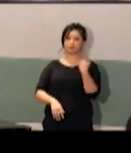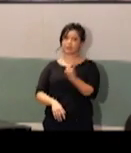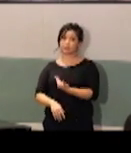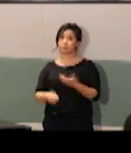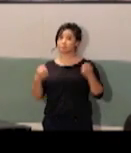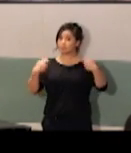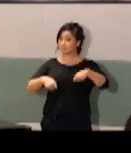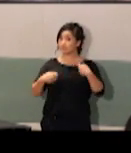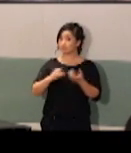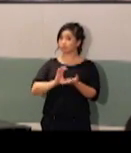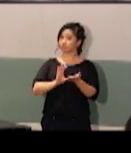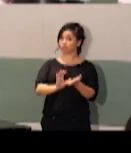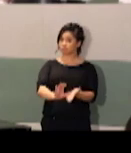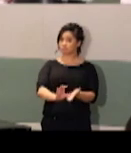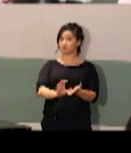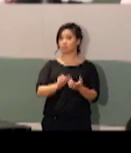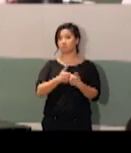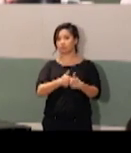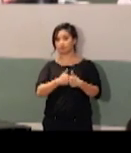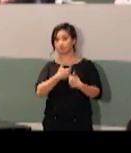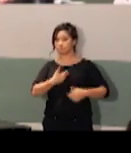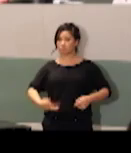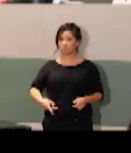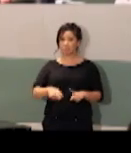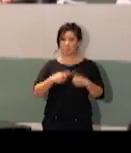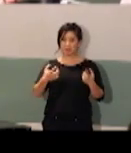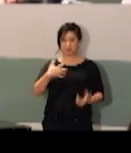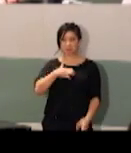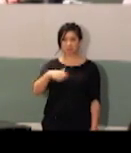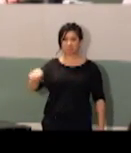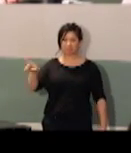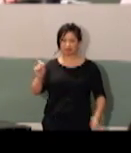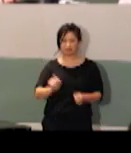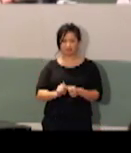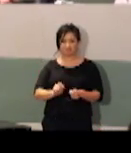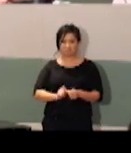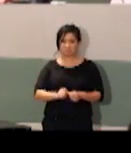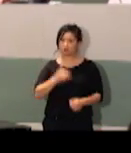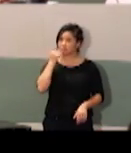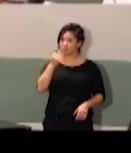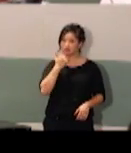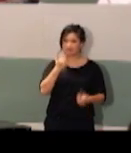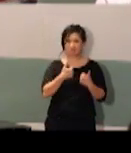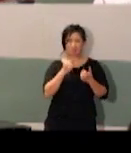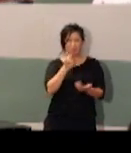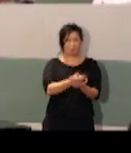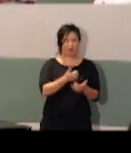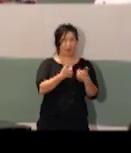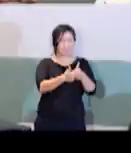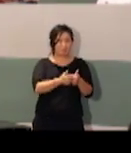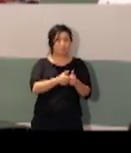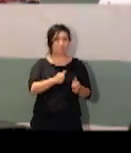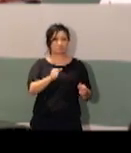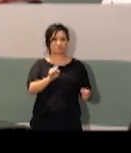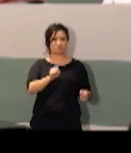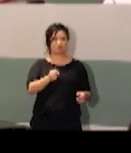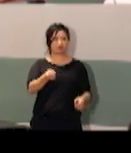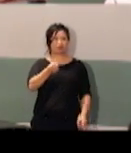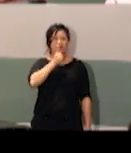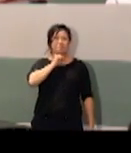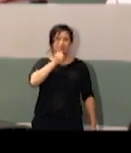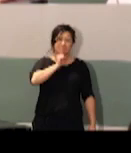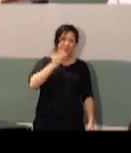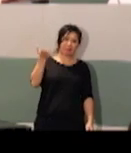transporte público, mas não pode ser dessa maneira que está sendo feito aí. Ônibus do século passado, com chassi de caminhão, com motor na frente,